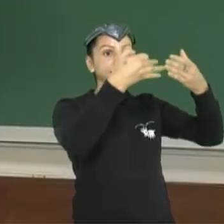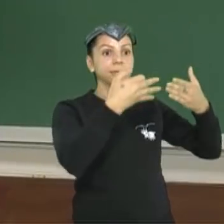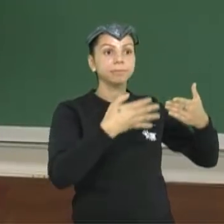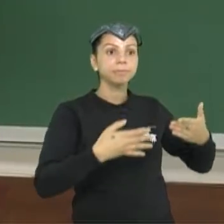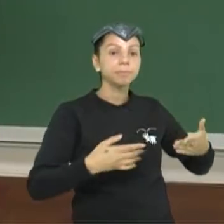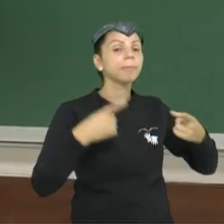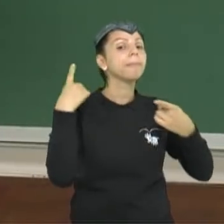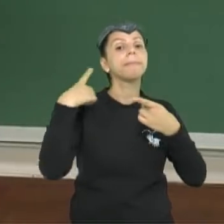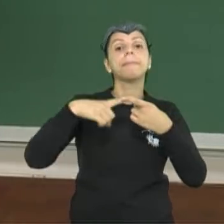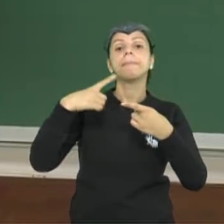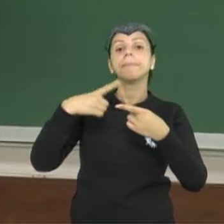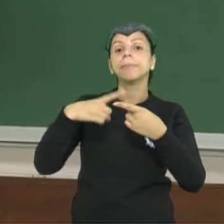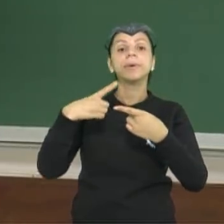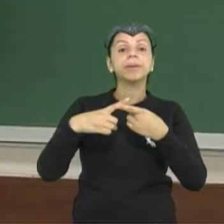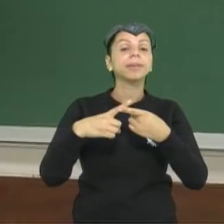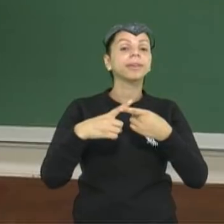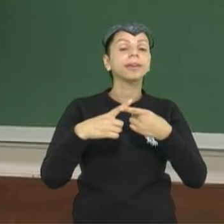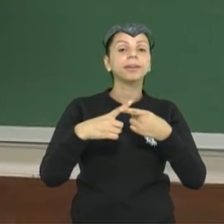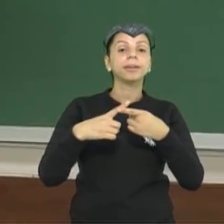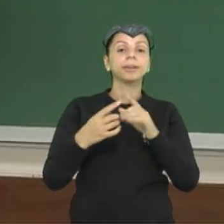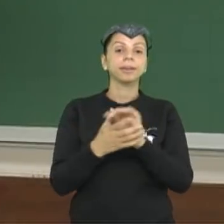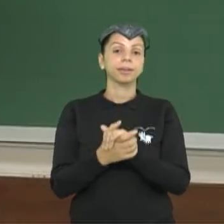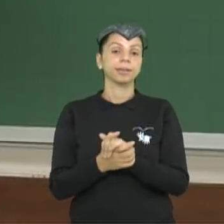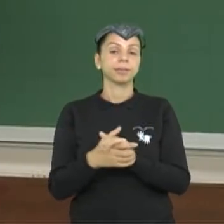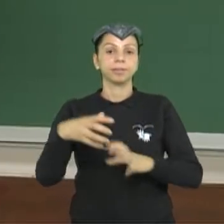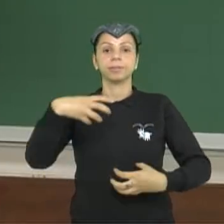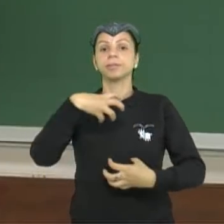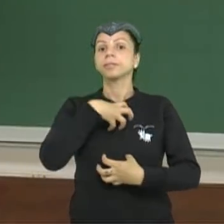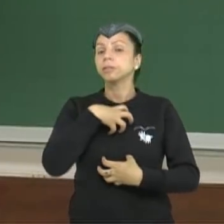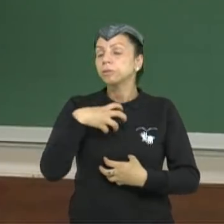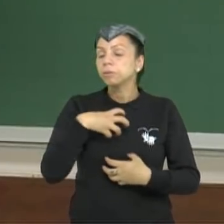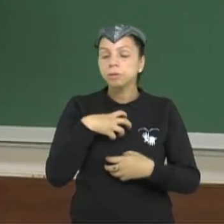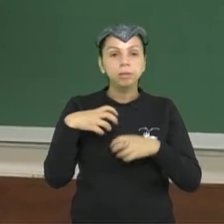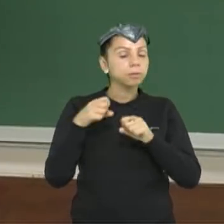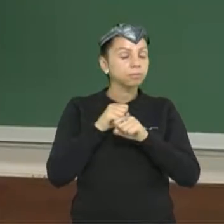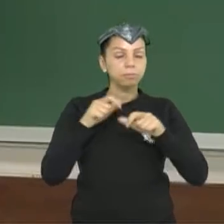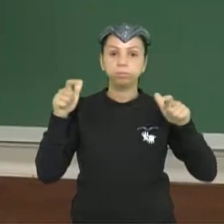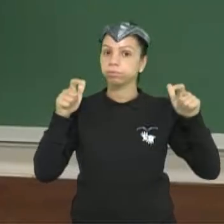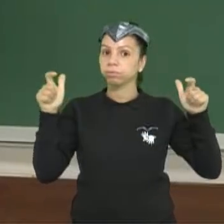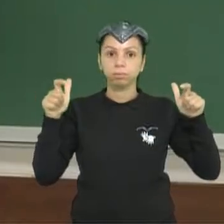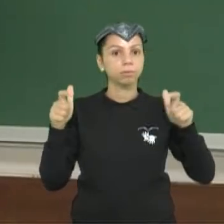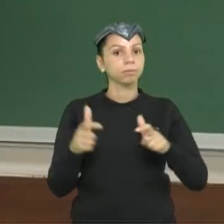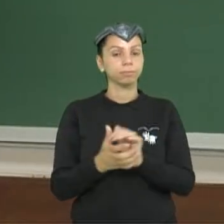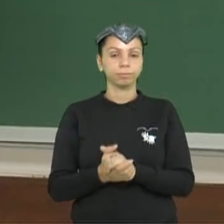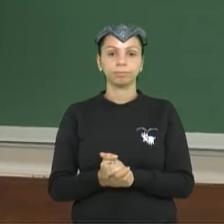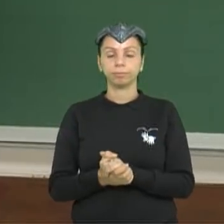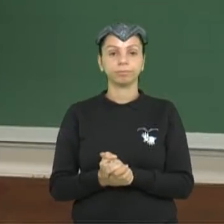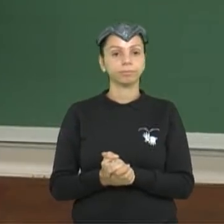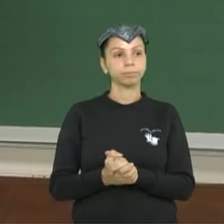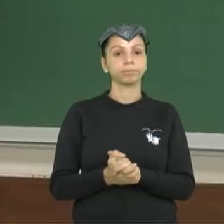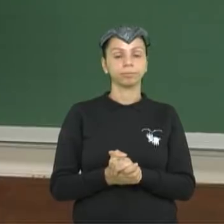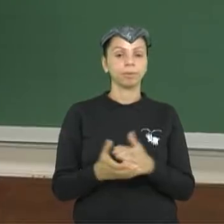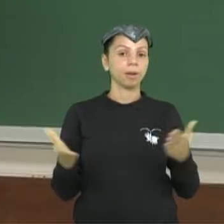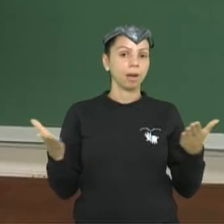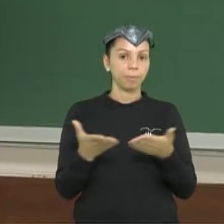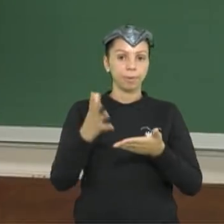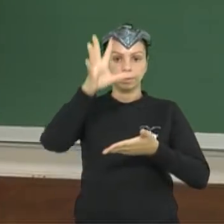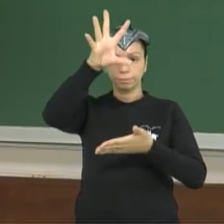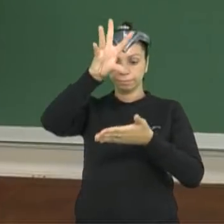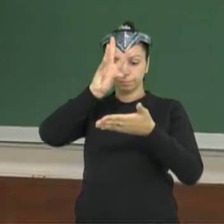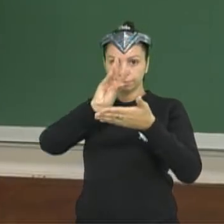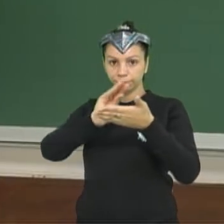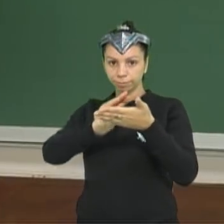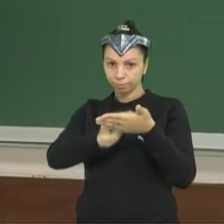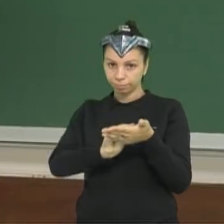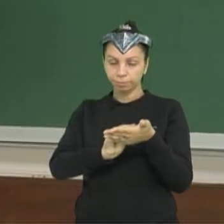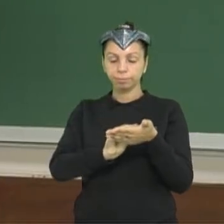explicadinho por que que os sentidos dele são bem aguçados. Então agora você vai copiar